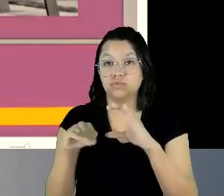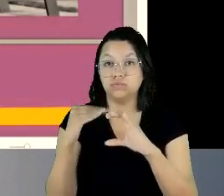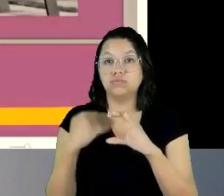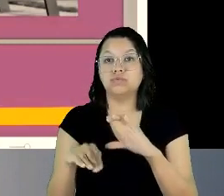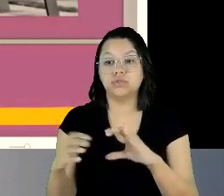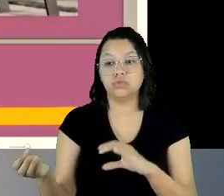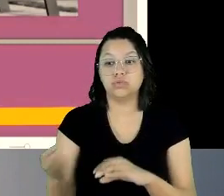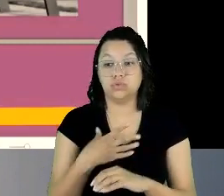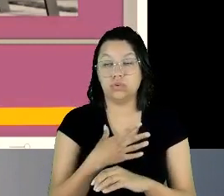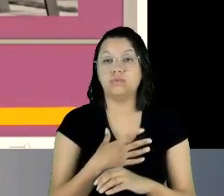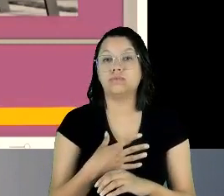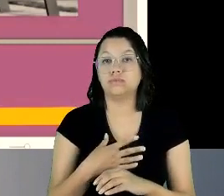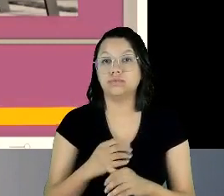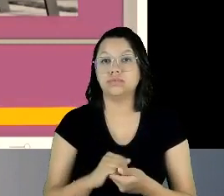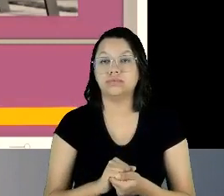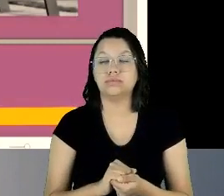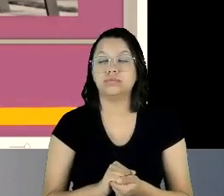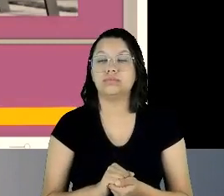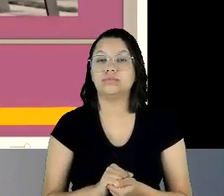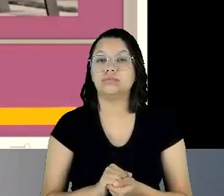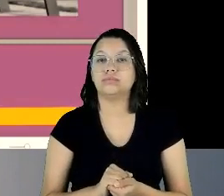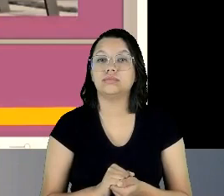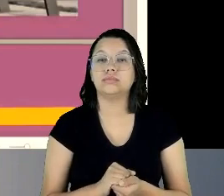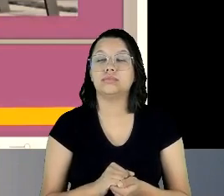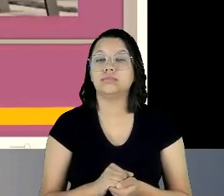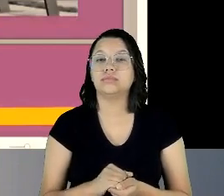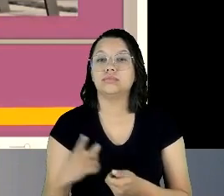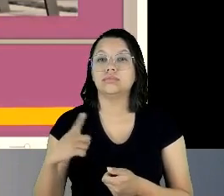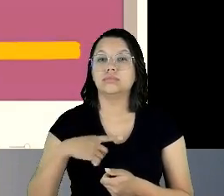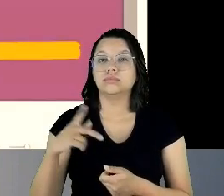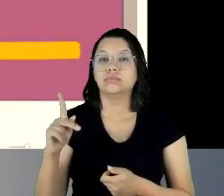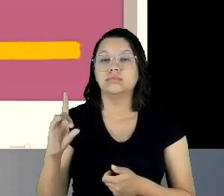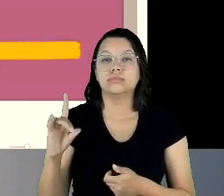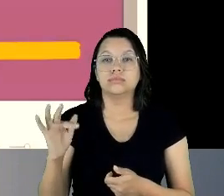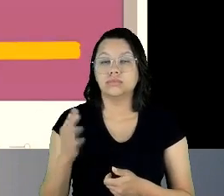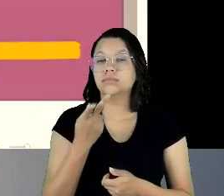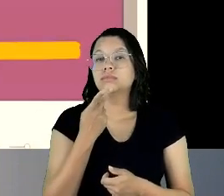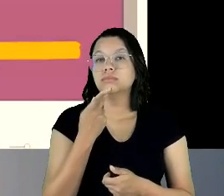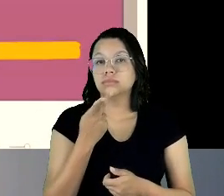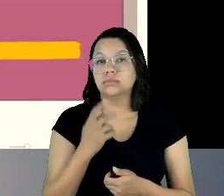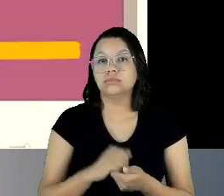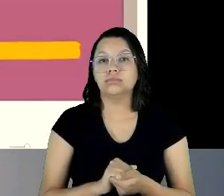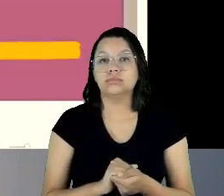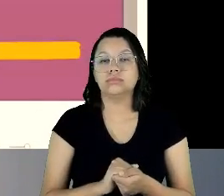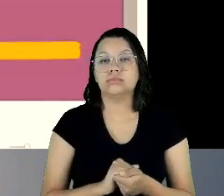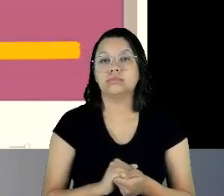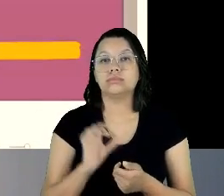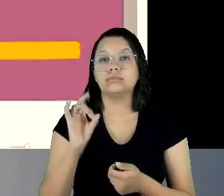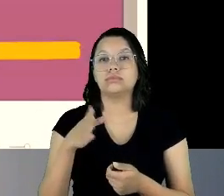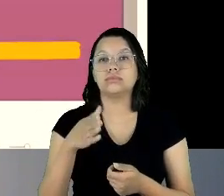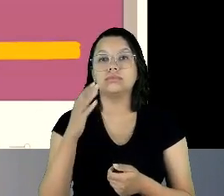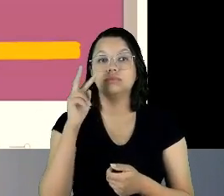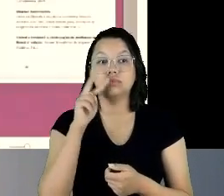as atualizações. A gente tem nesse PDF que eu mencionei rapidamente, só para vocês darem uma olhada,